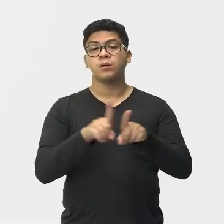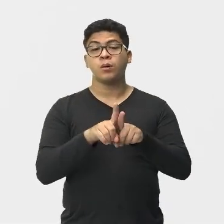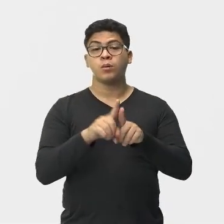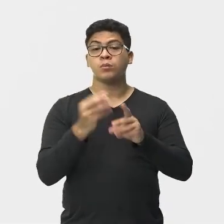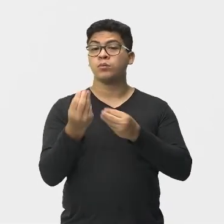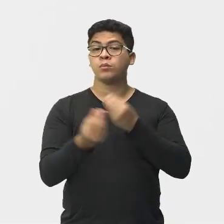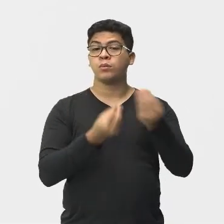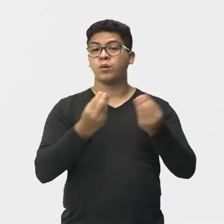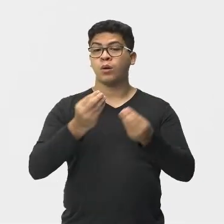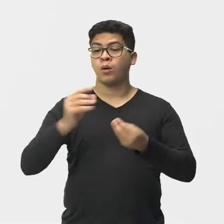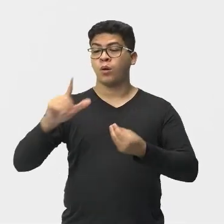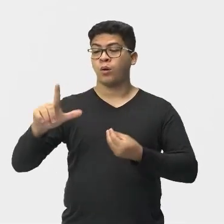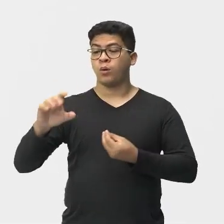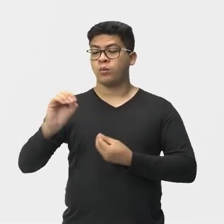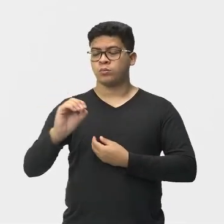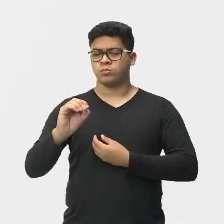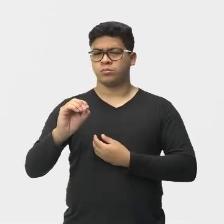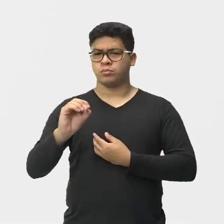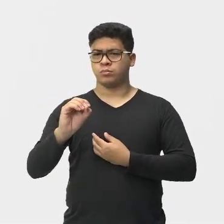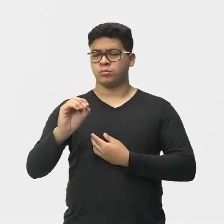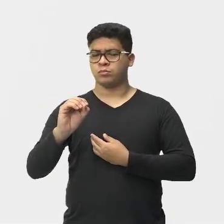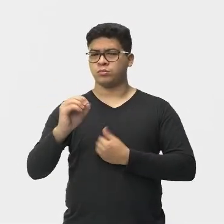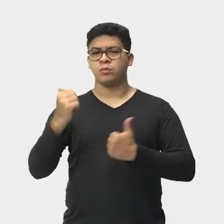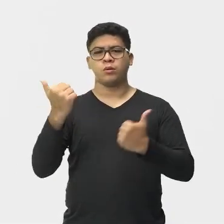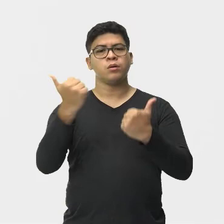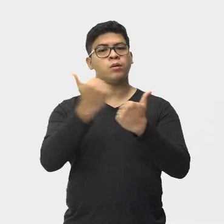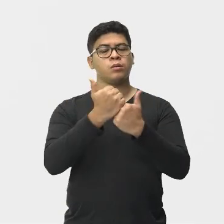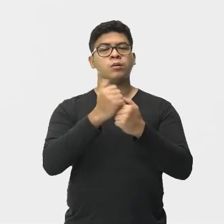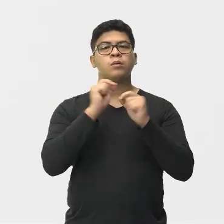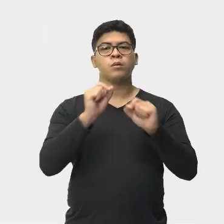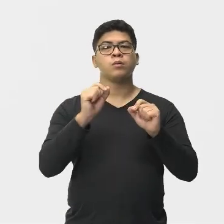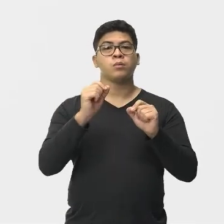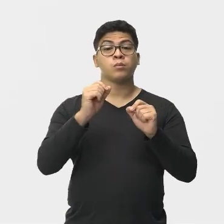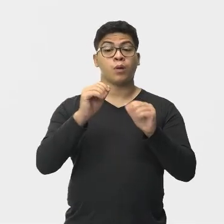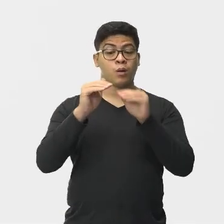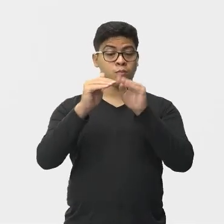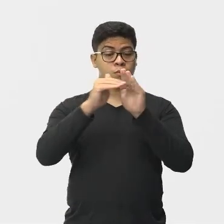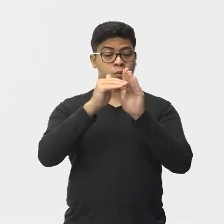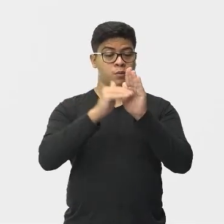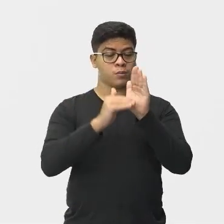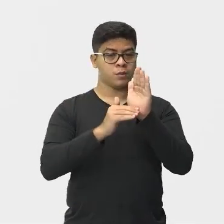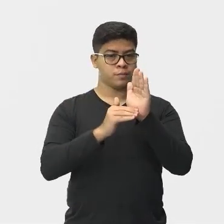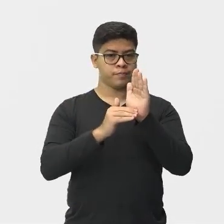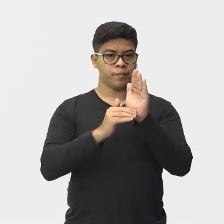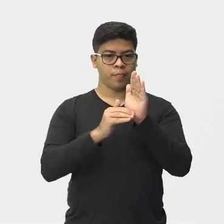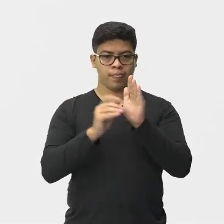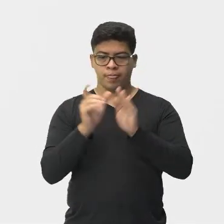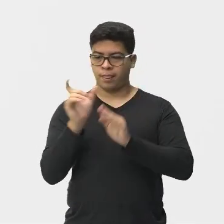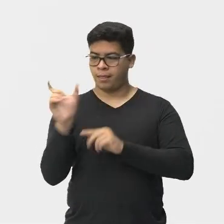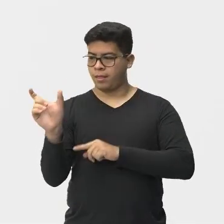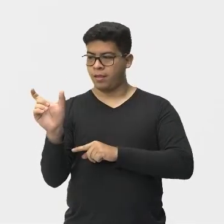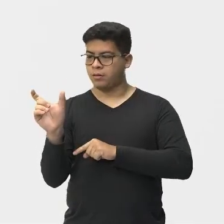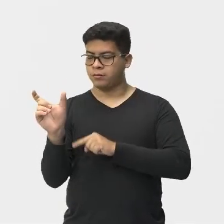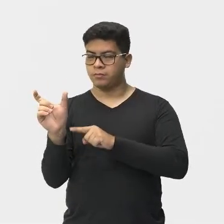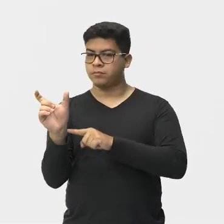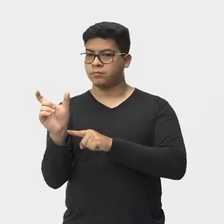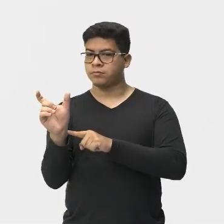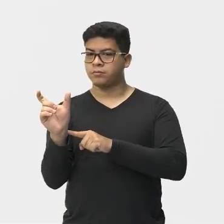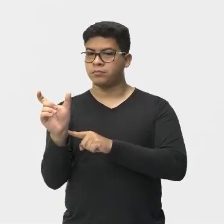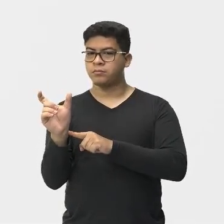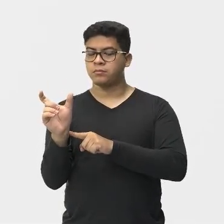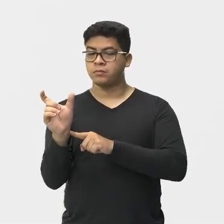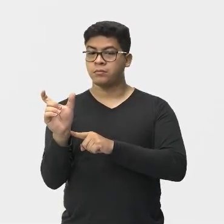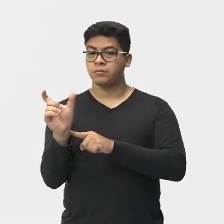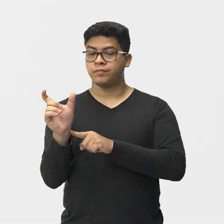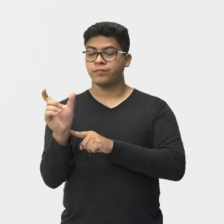substituímos por lo, né? Na ordem, primeiro nós colocamos o objeto indireto, que no caso é para su